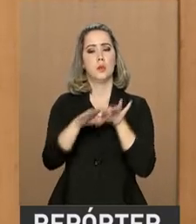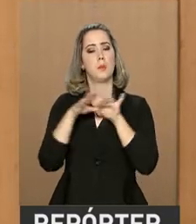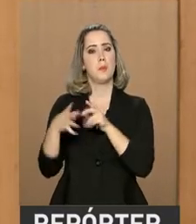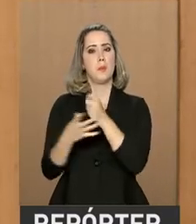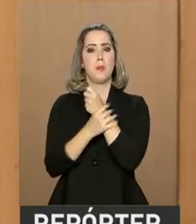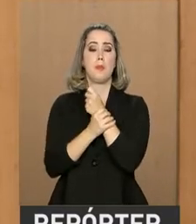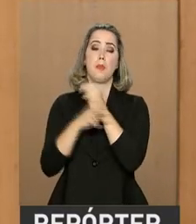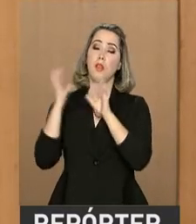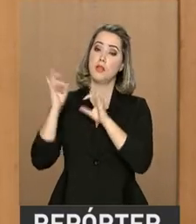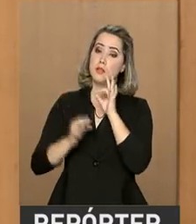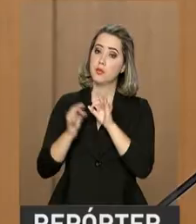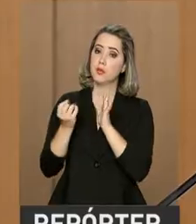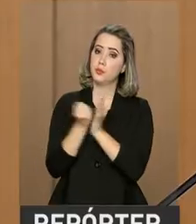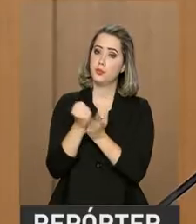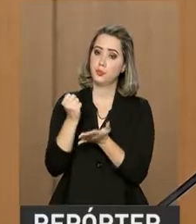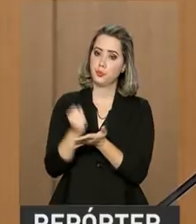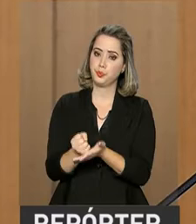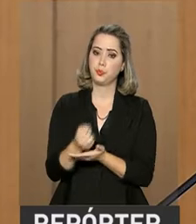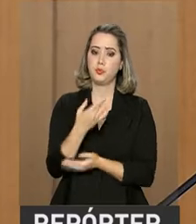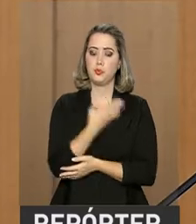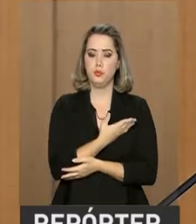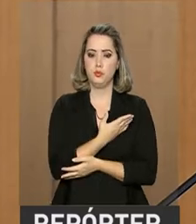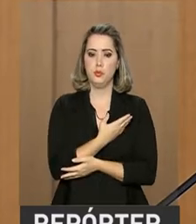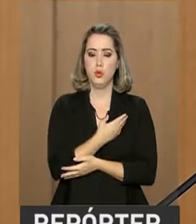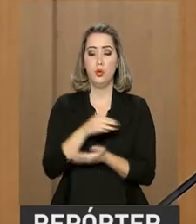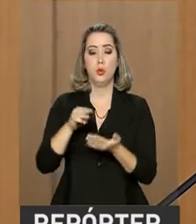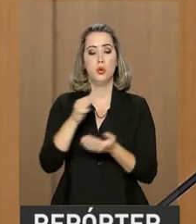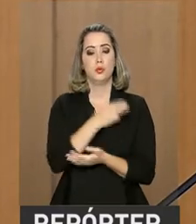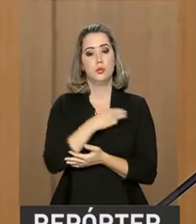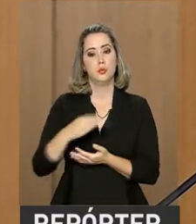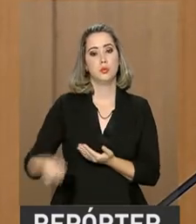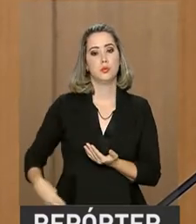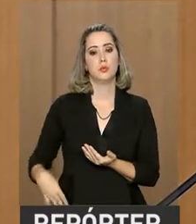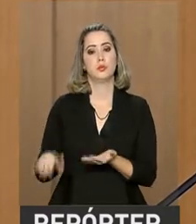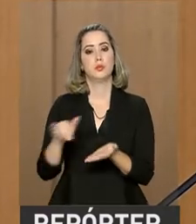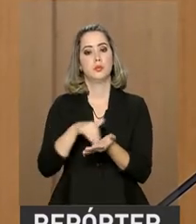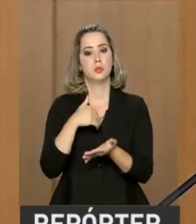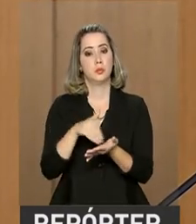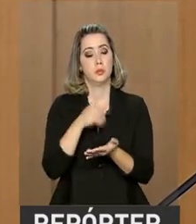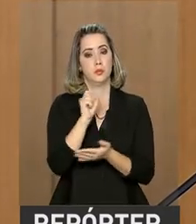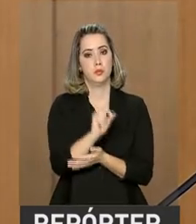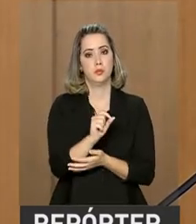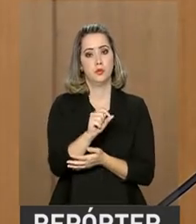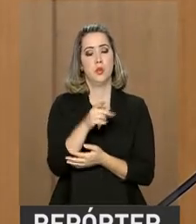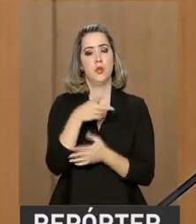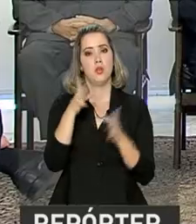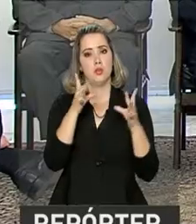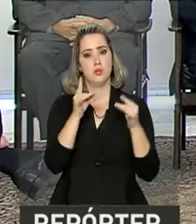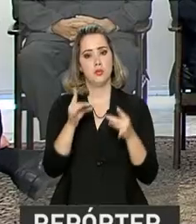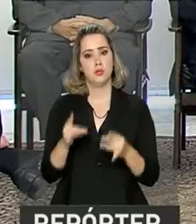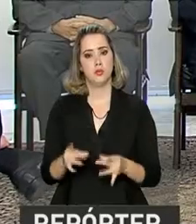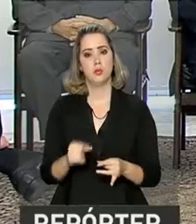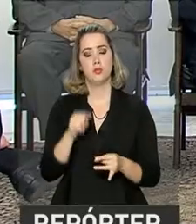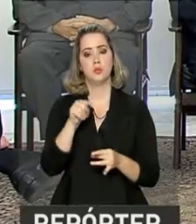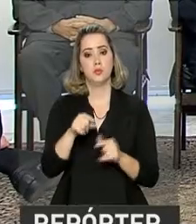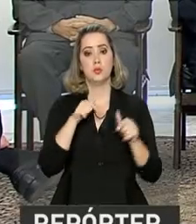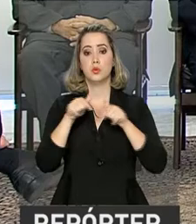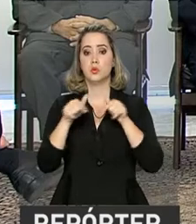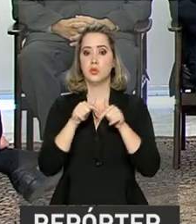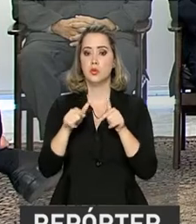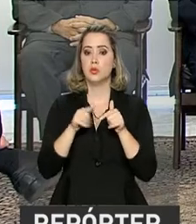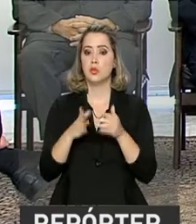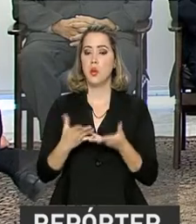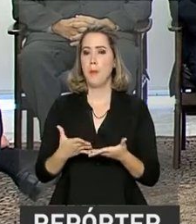do rio dos contratos o ministro chefe da secretaria geral da presidência da república destacou que a medida vai dar